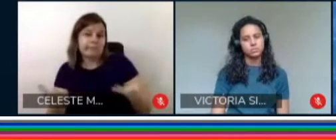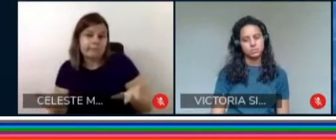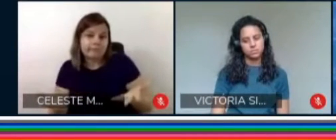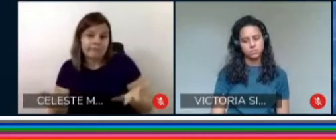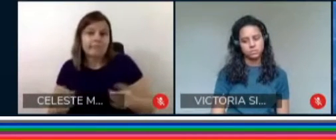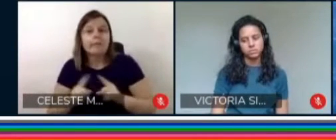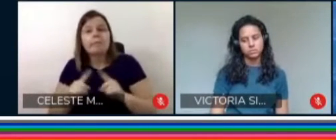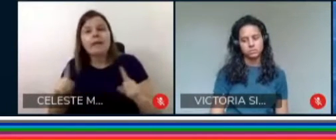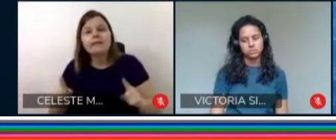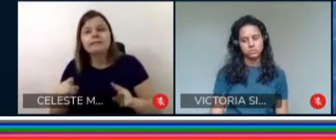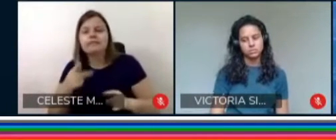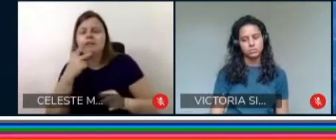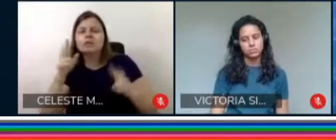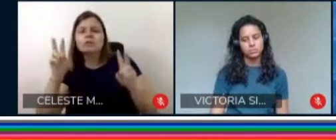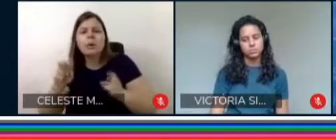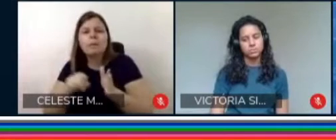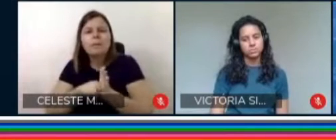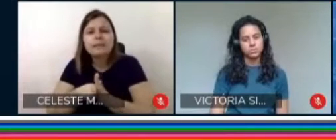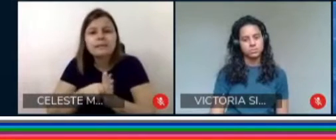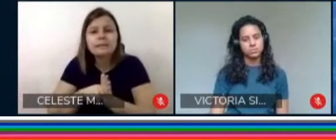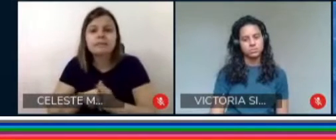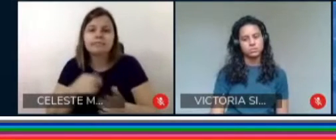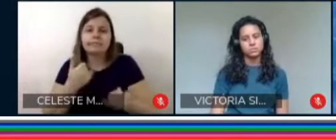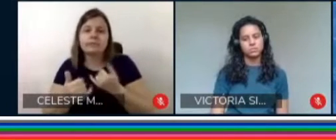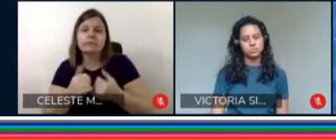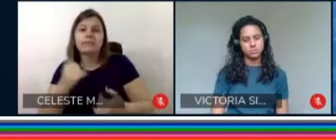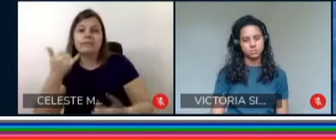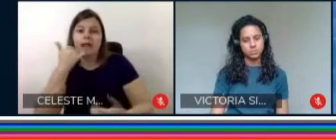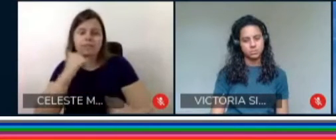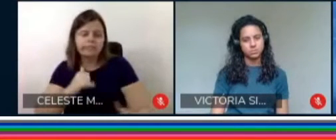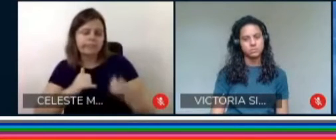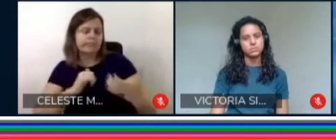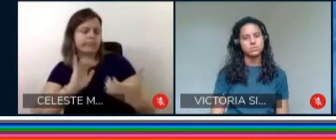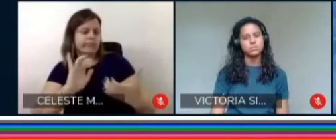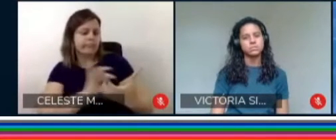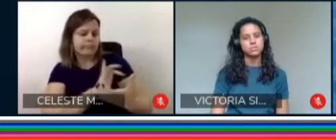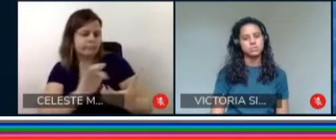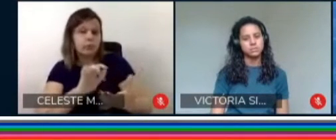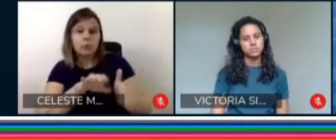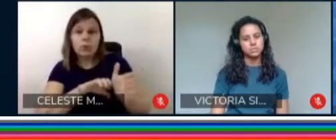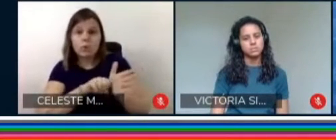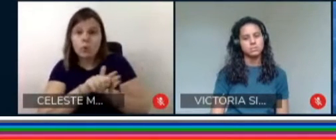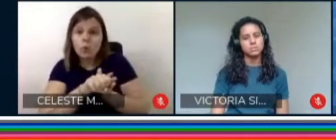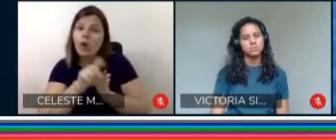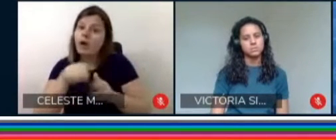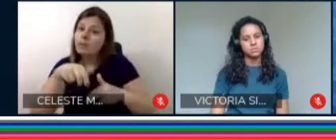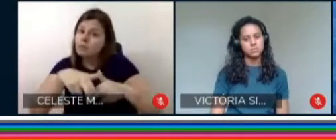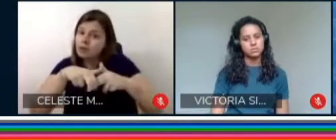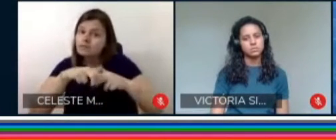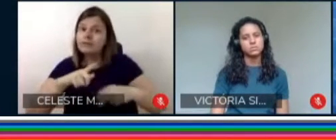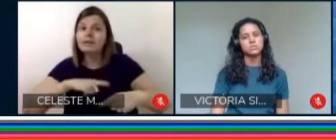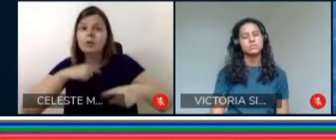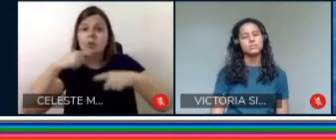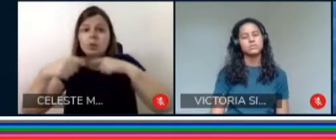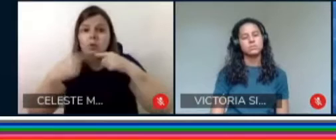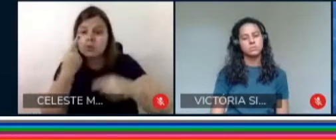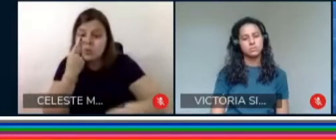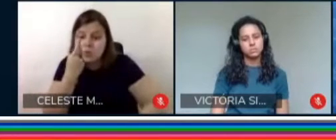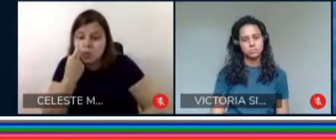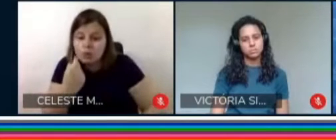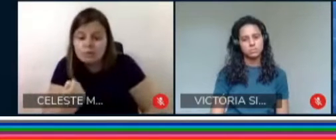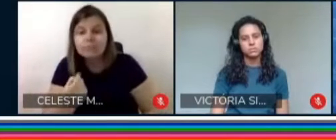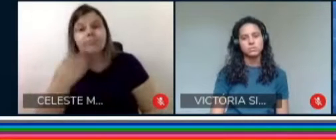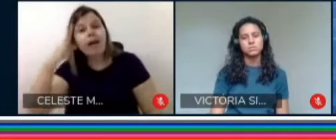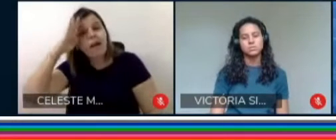pesquisa ali, abrir o celular, procurar no Google, tudo isso parte de dúvidas, da curiosidade, né? A pesquisa acadêmica